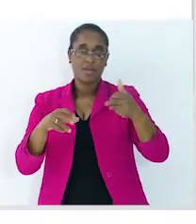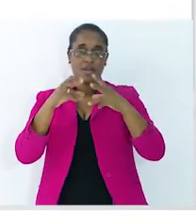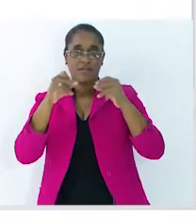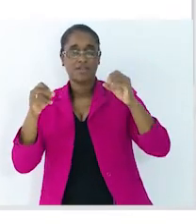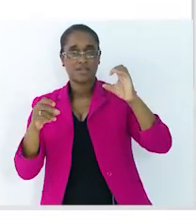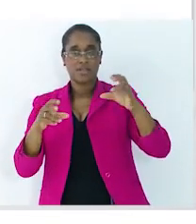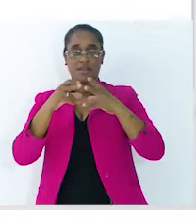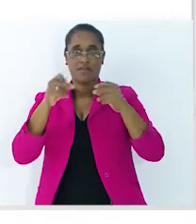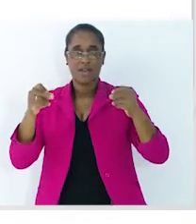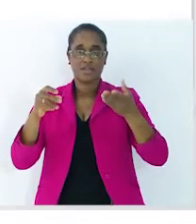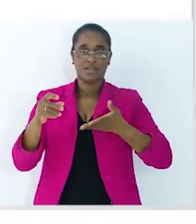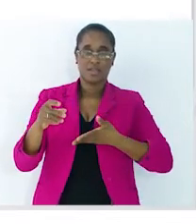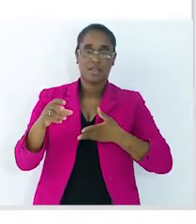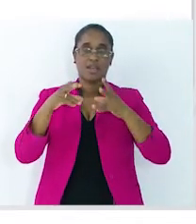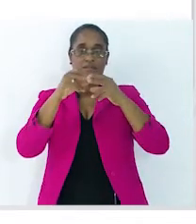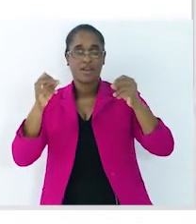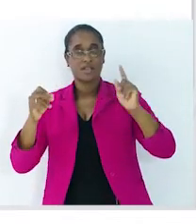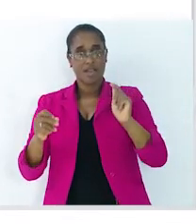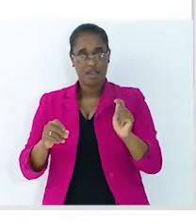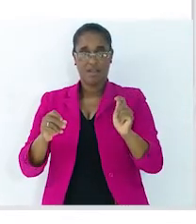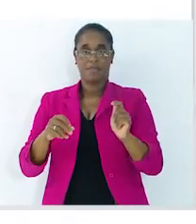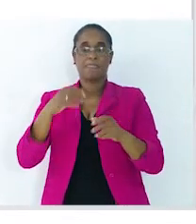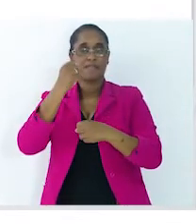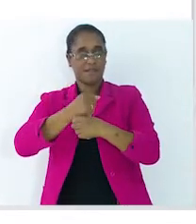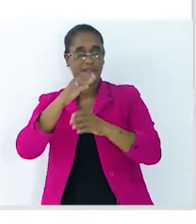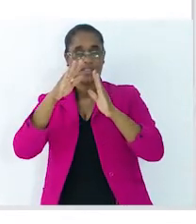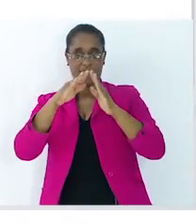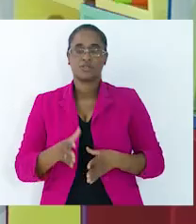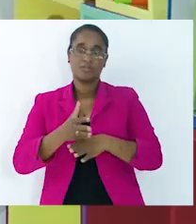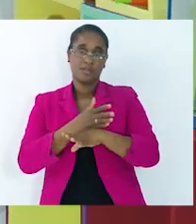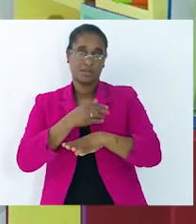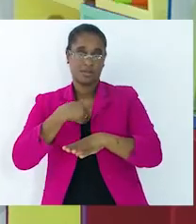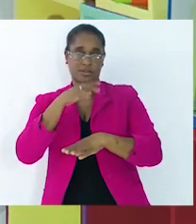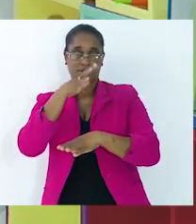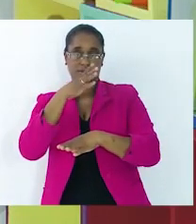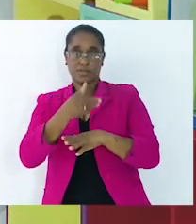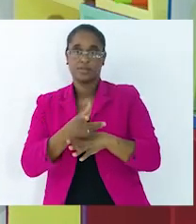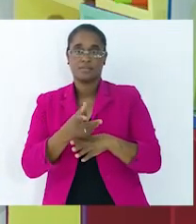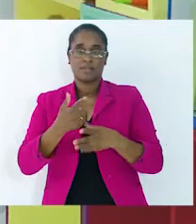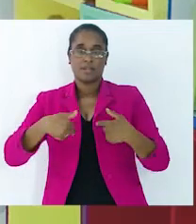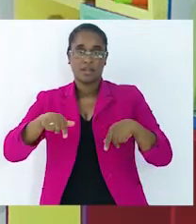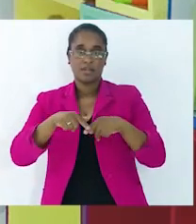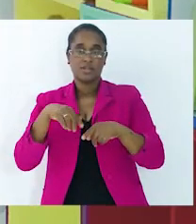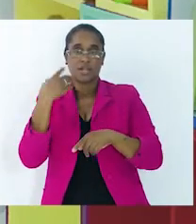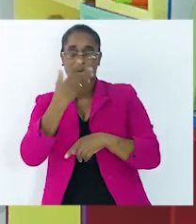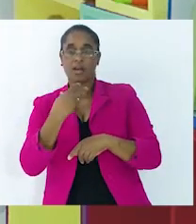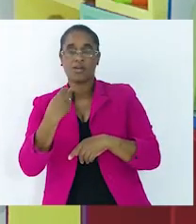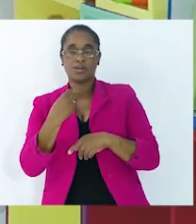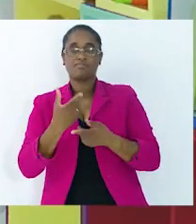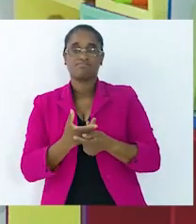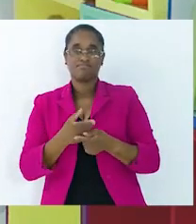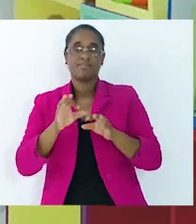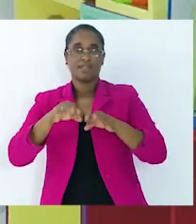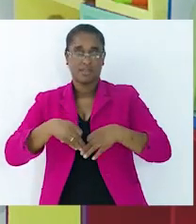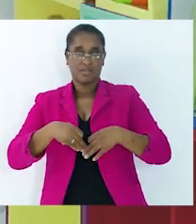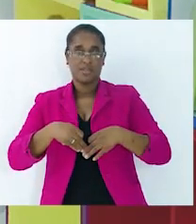a frase D e a frase E são tarefas de casa, tá bom? Nossa aula termina aqui, mas antes, já